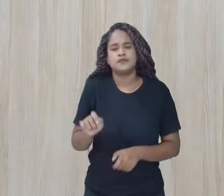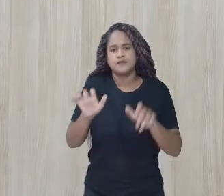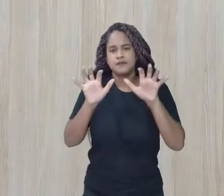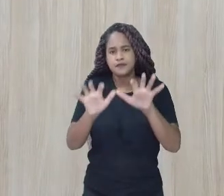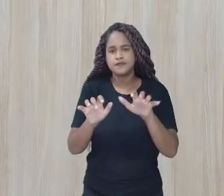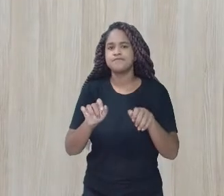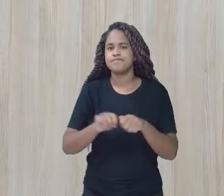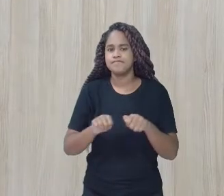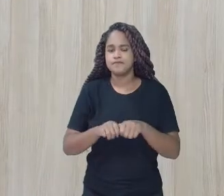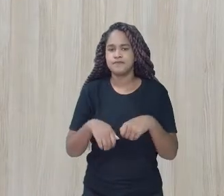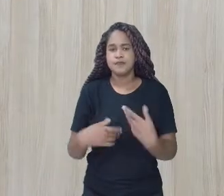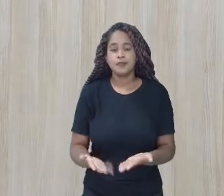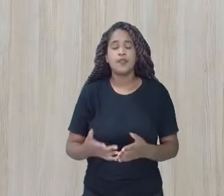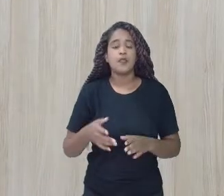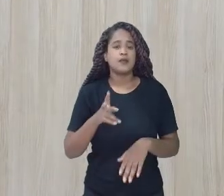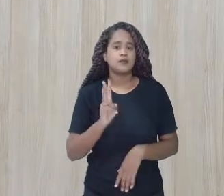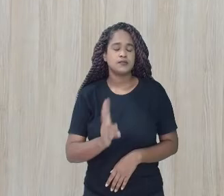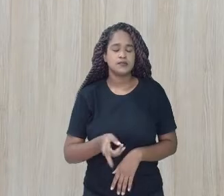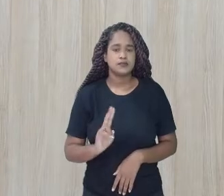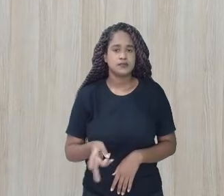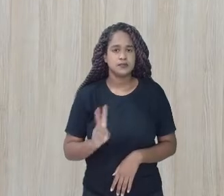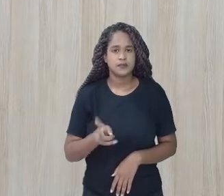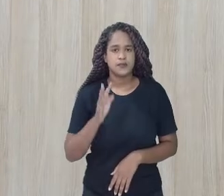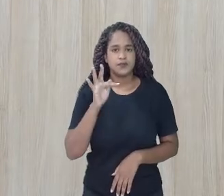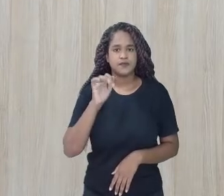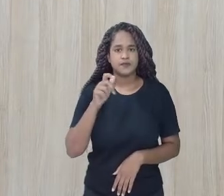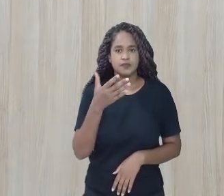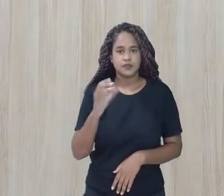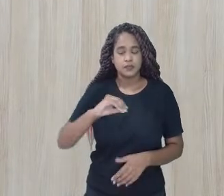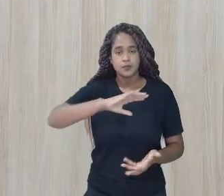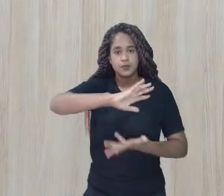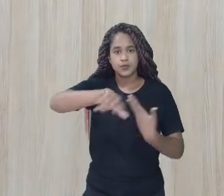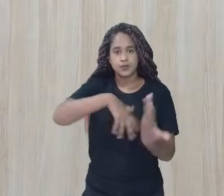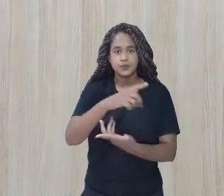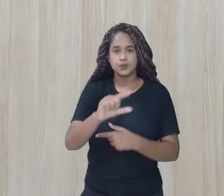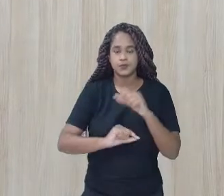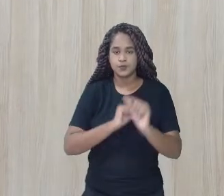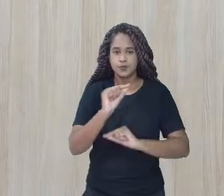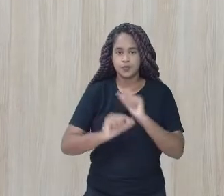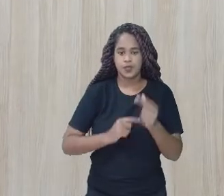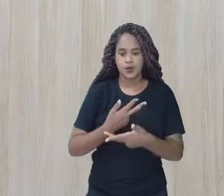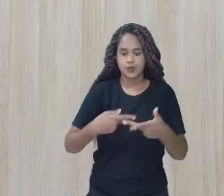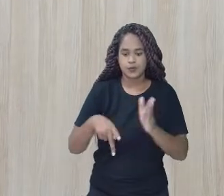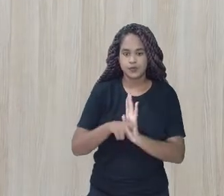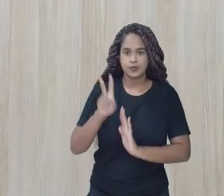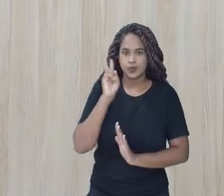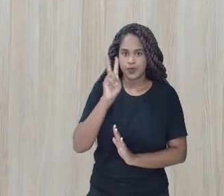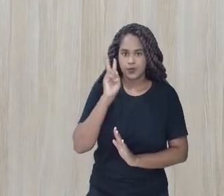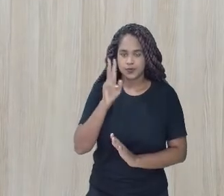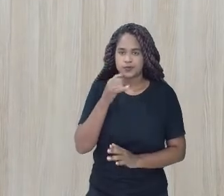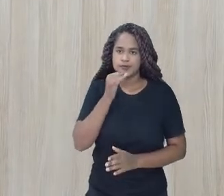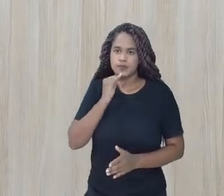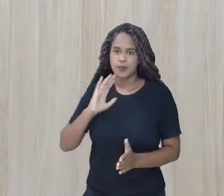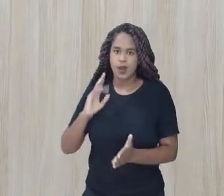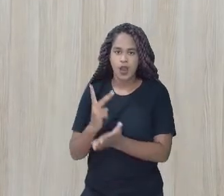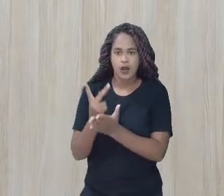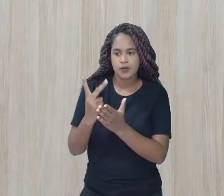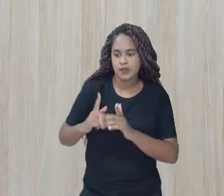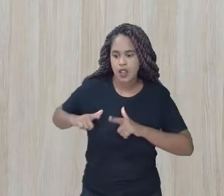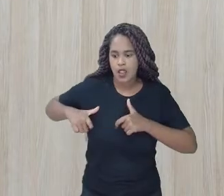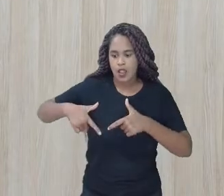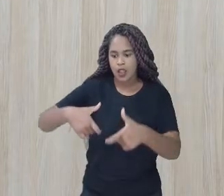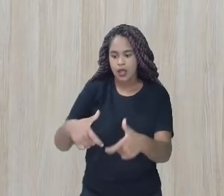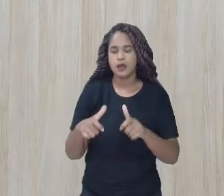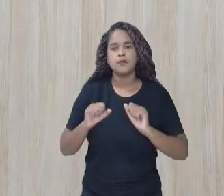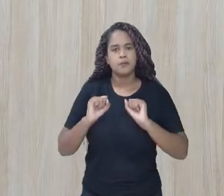ficção misture acontecimentos históricos, por exemplo, a ocorrência de guerras, pode ser um pano de fundo para uma obra